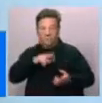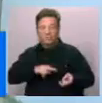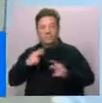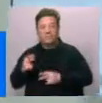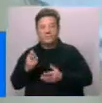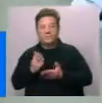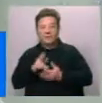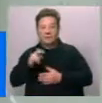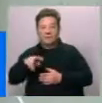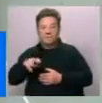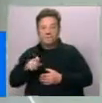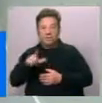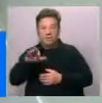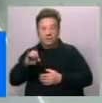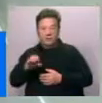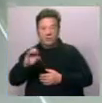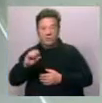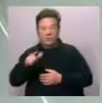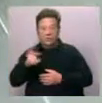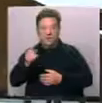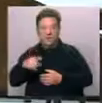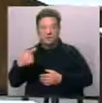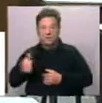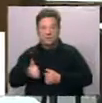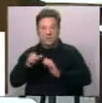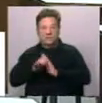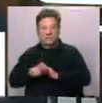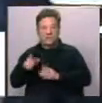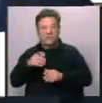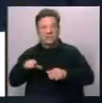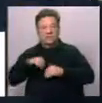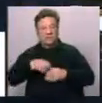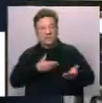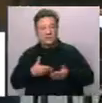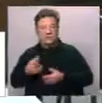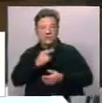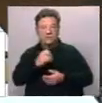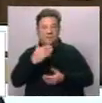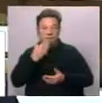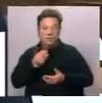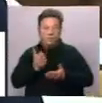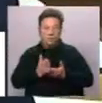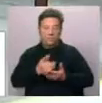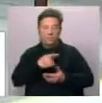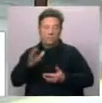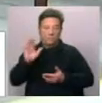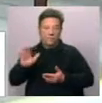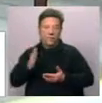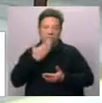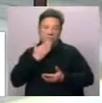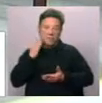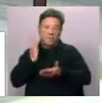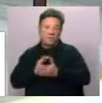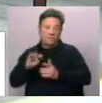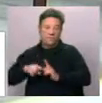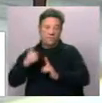ramalho ortigão crise em reunir as melhores condições para receber os 300 alunos que vão a ficar pelo menos até ao